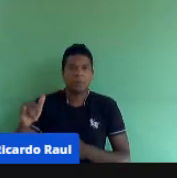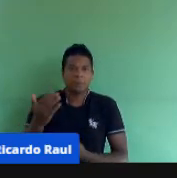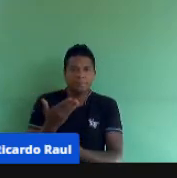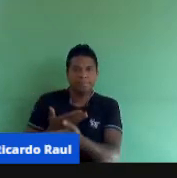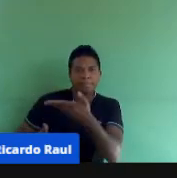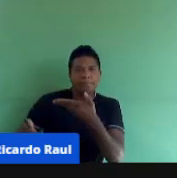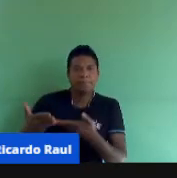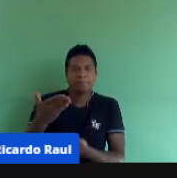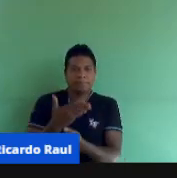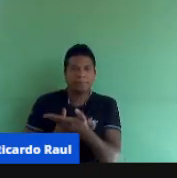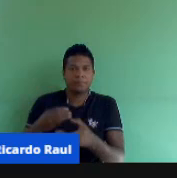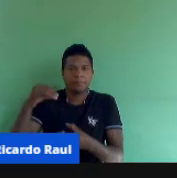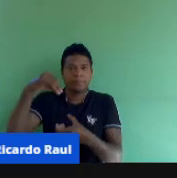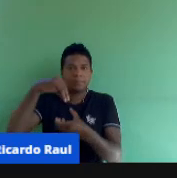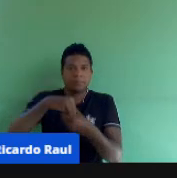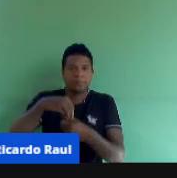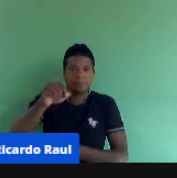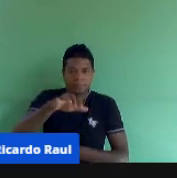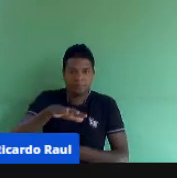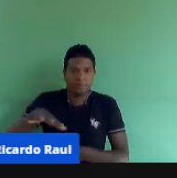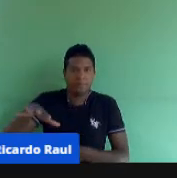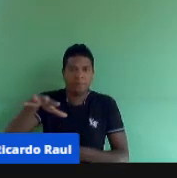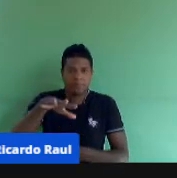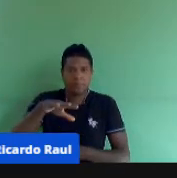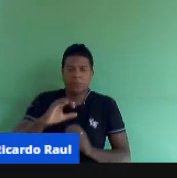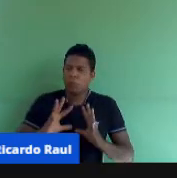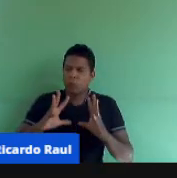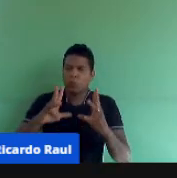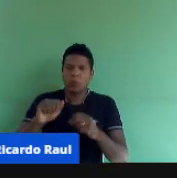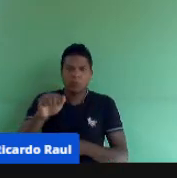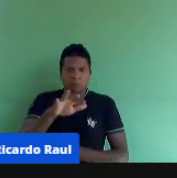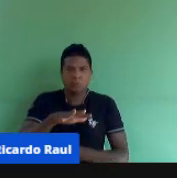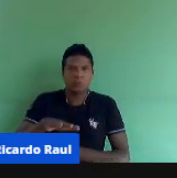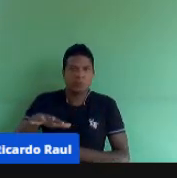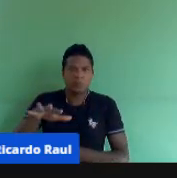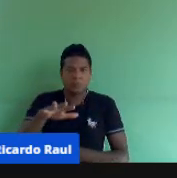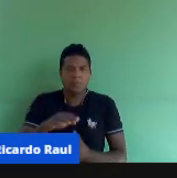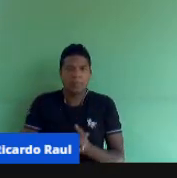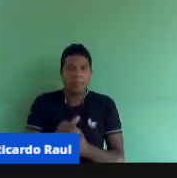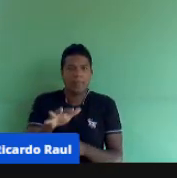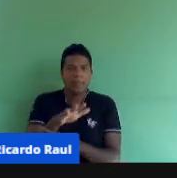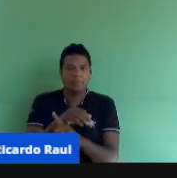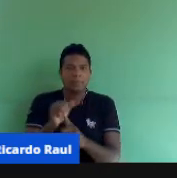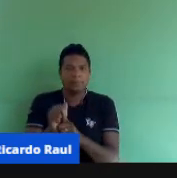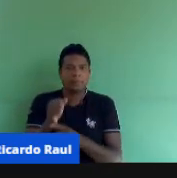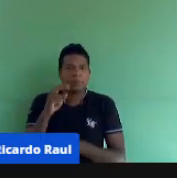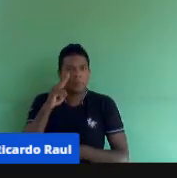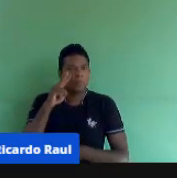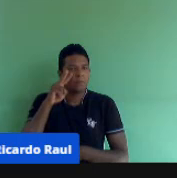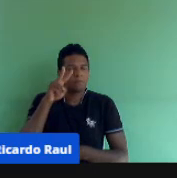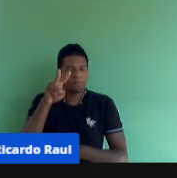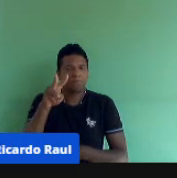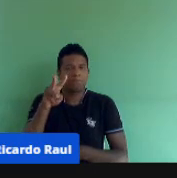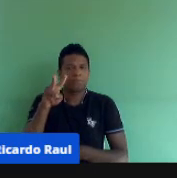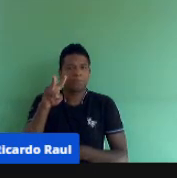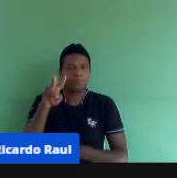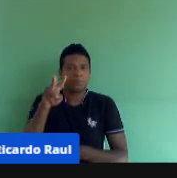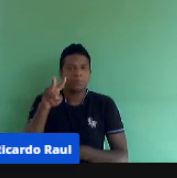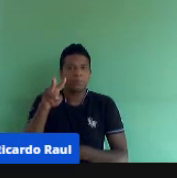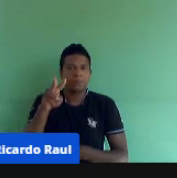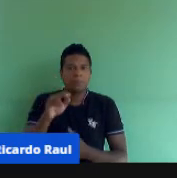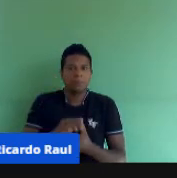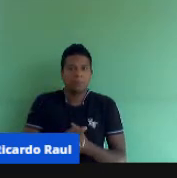existem dentro desse espaço. Então, são todas as relações, né? São as relações sociais, então eu vou observar